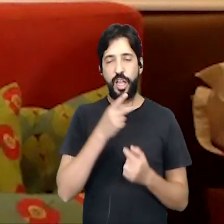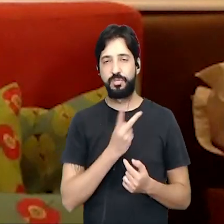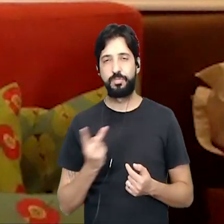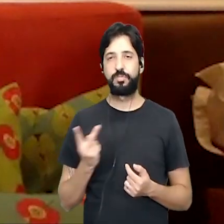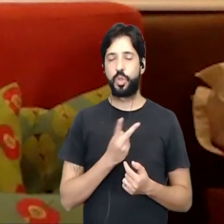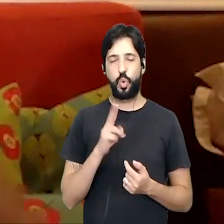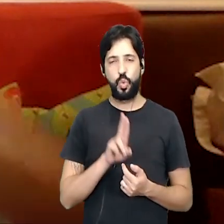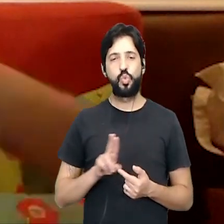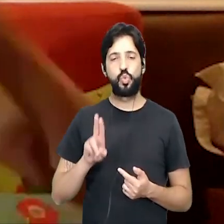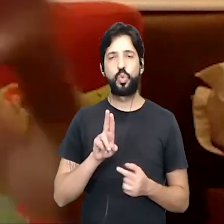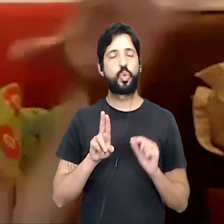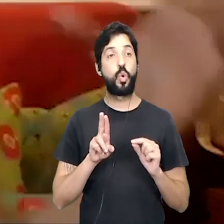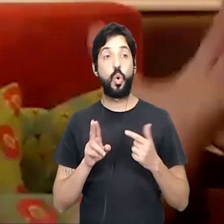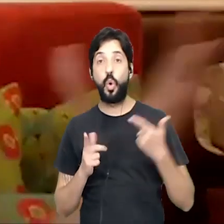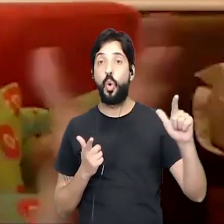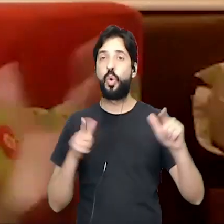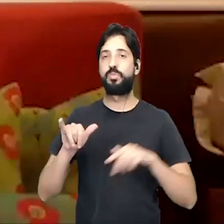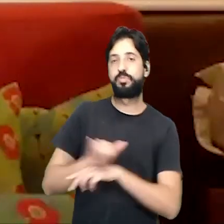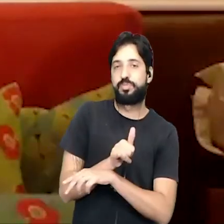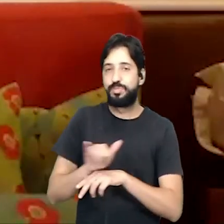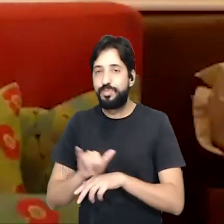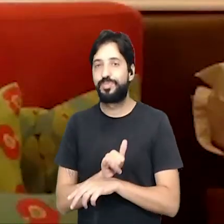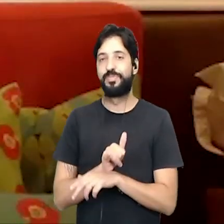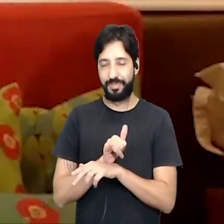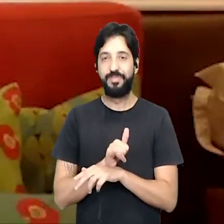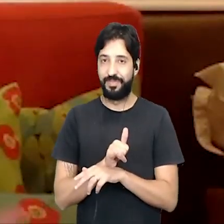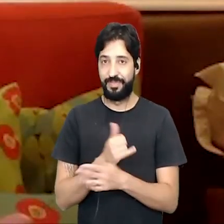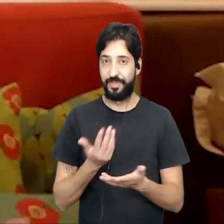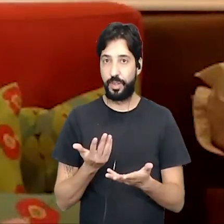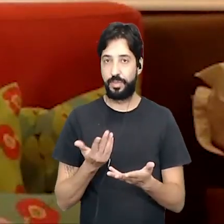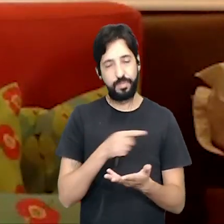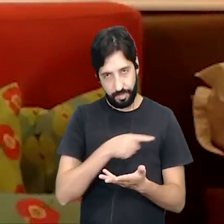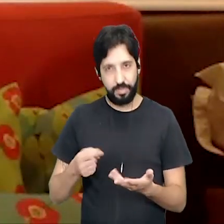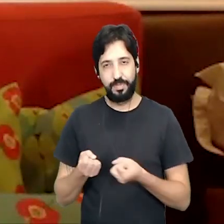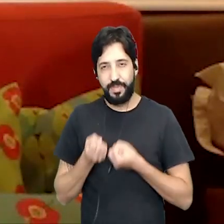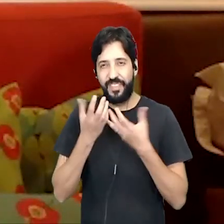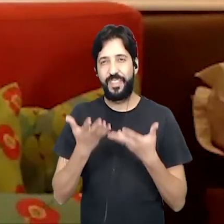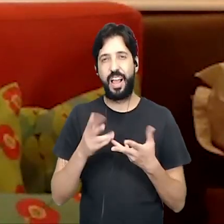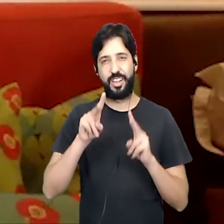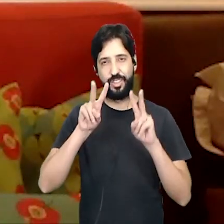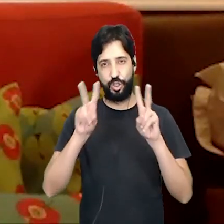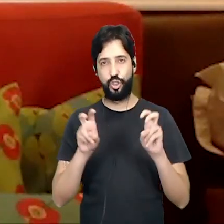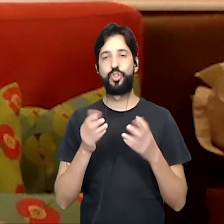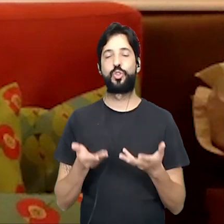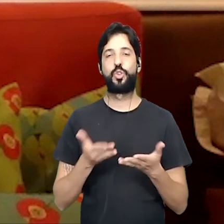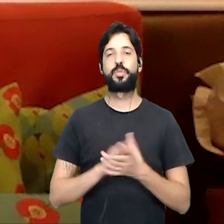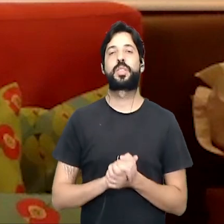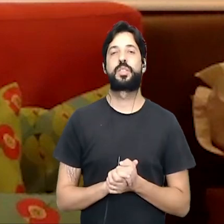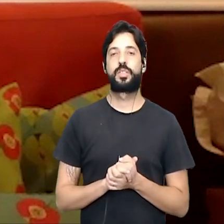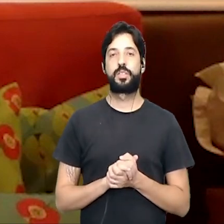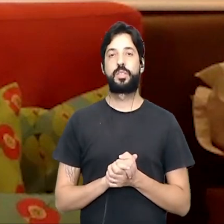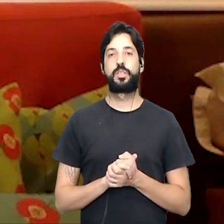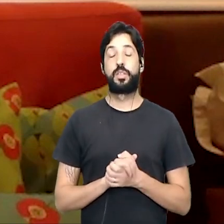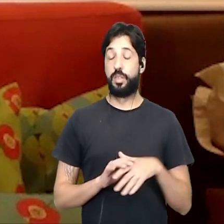desse experimento vocês, né, usaram aí outras estratégias também, né? Queria que vocês falassem um